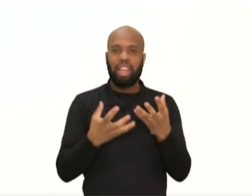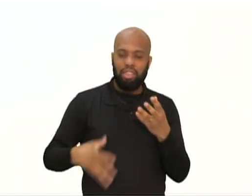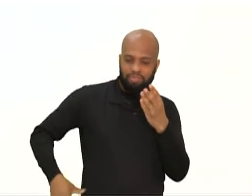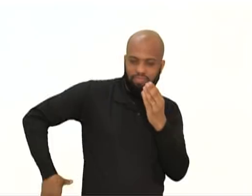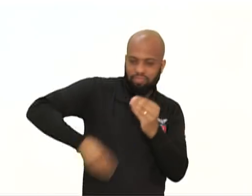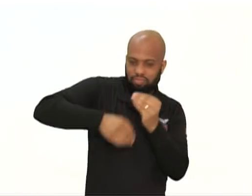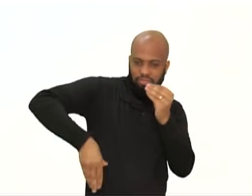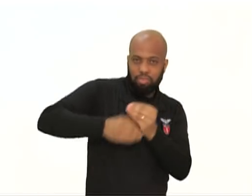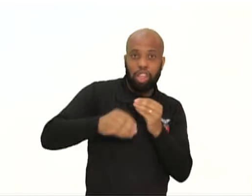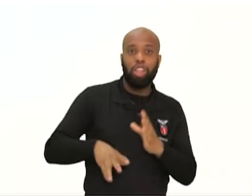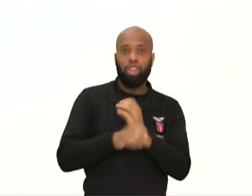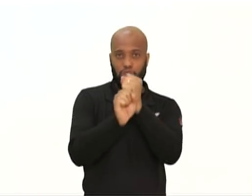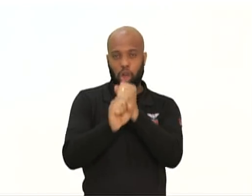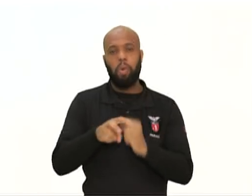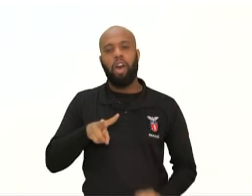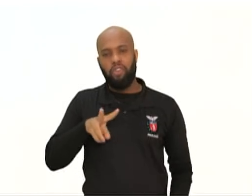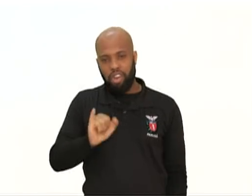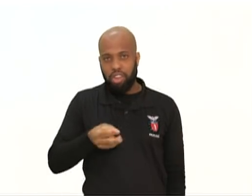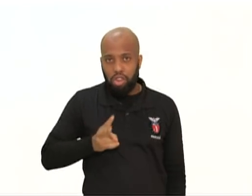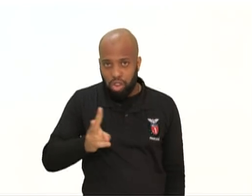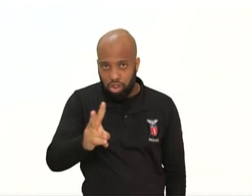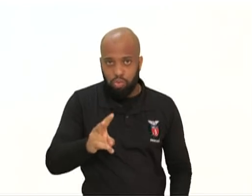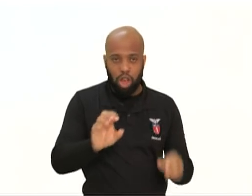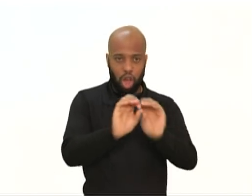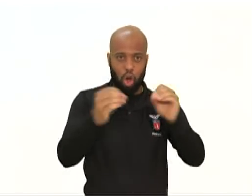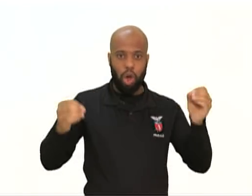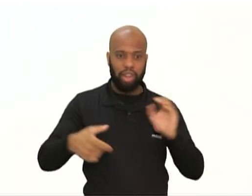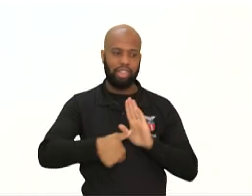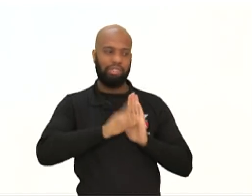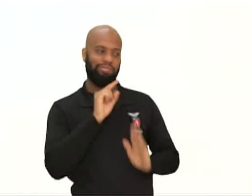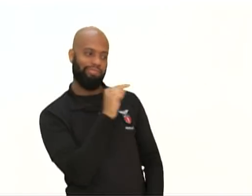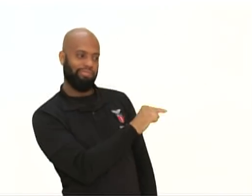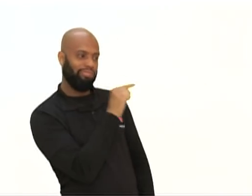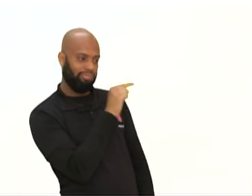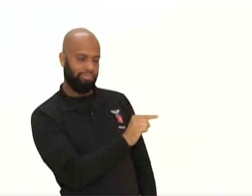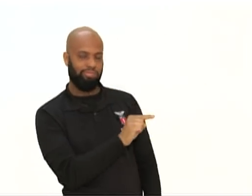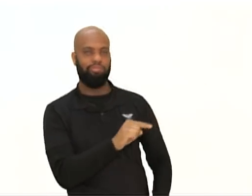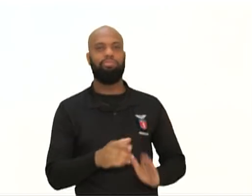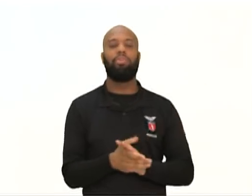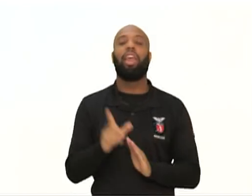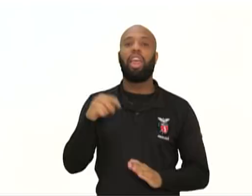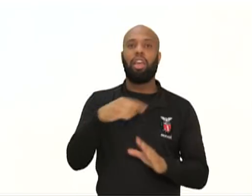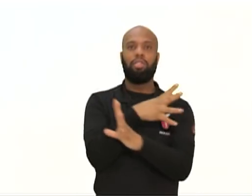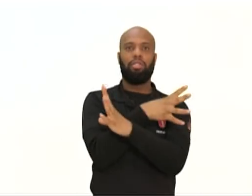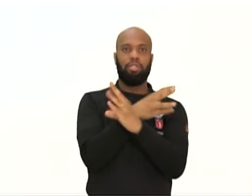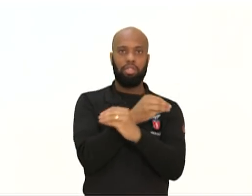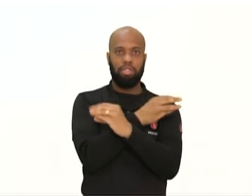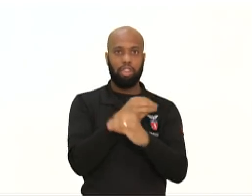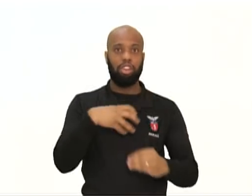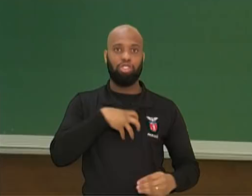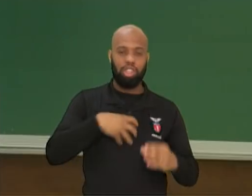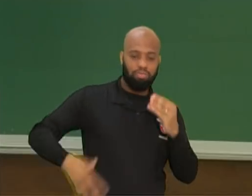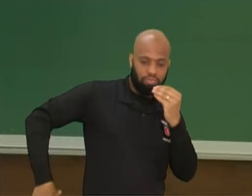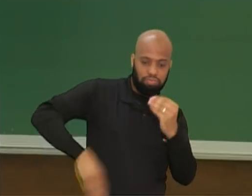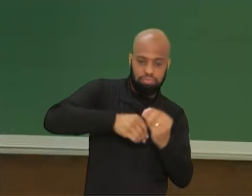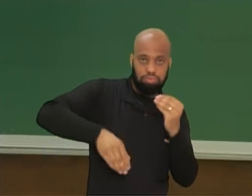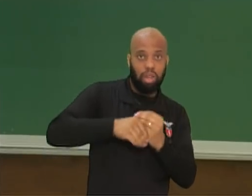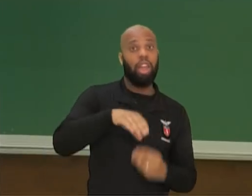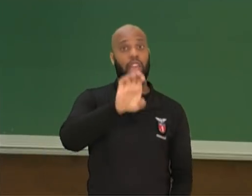de continuidade da oração anterior. São conjunções aditivas? O